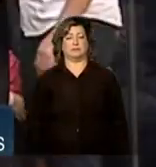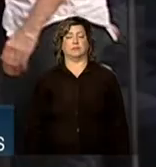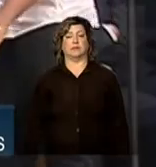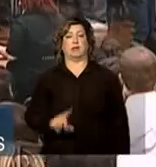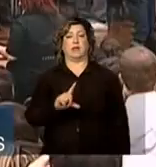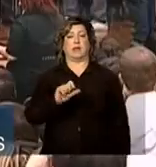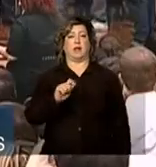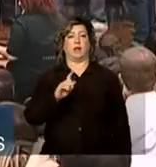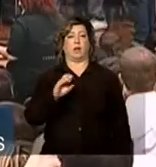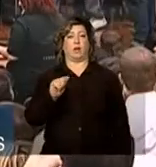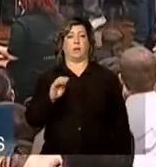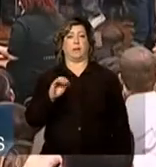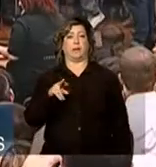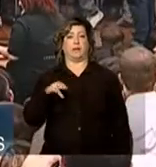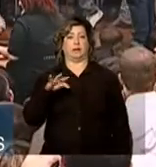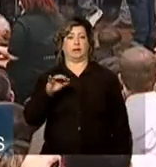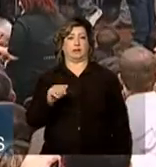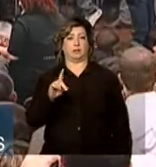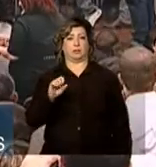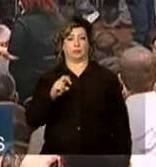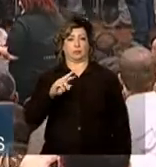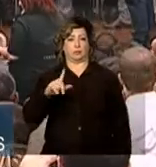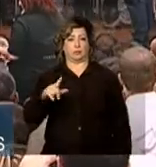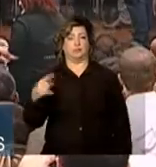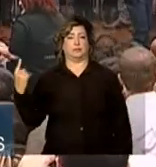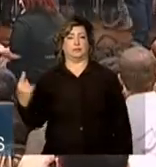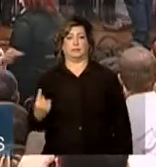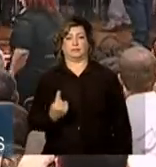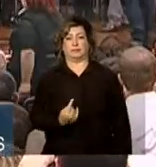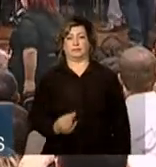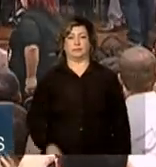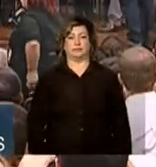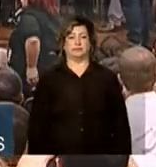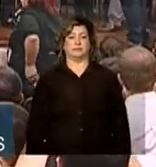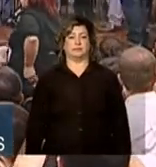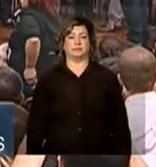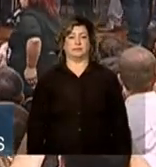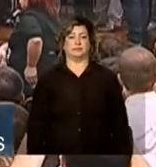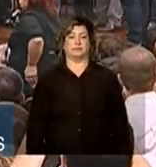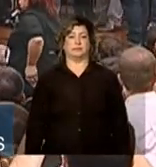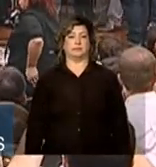Lagoa Bonita do Sul, Gilney Arlindo Luquezzi.